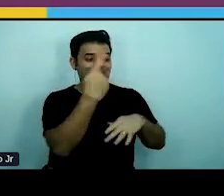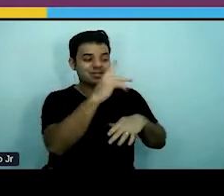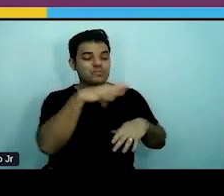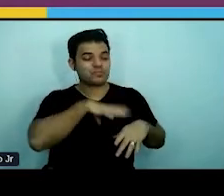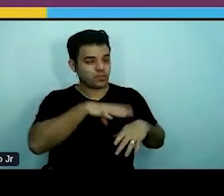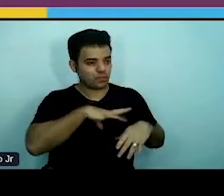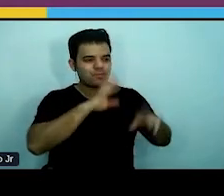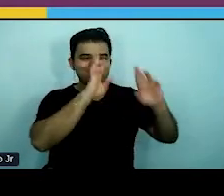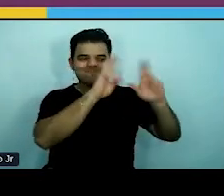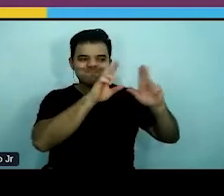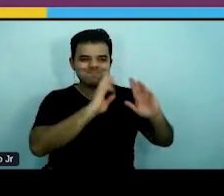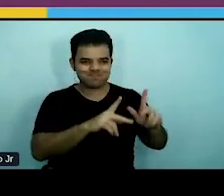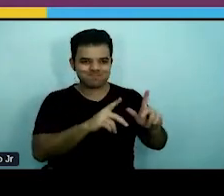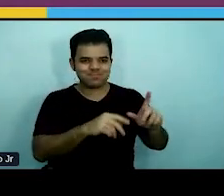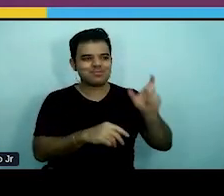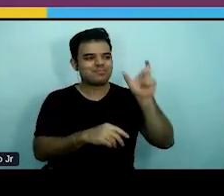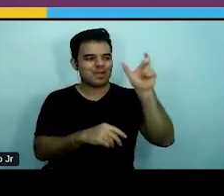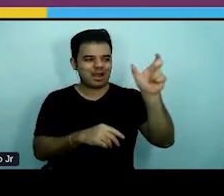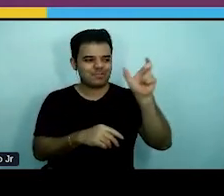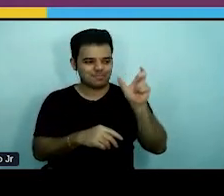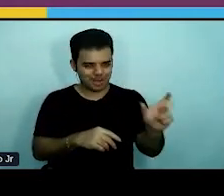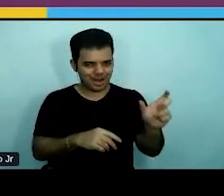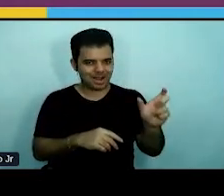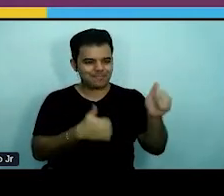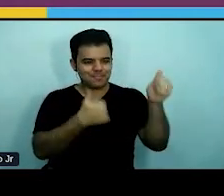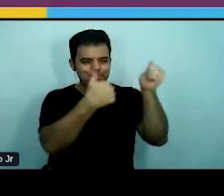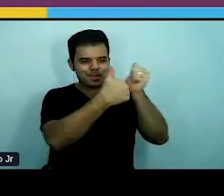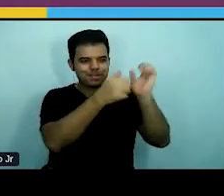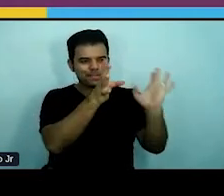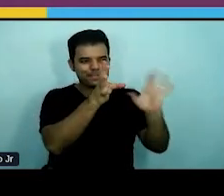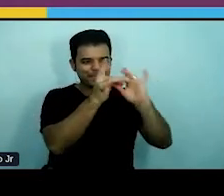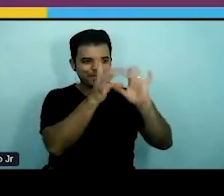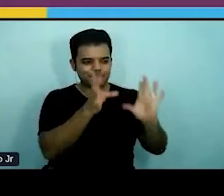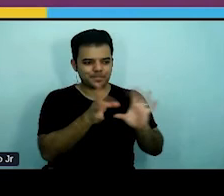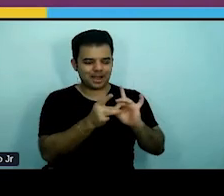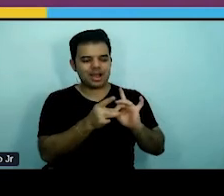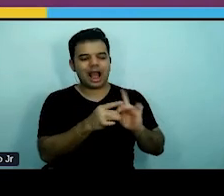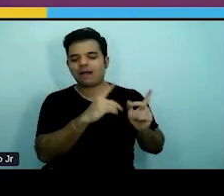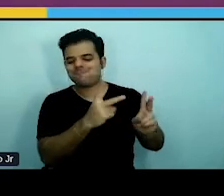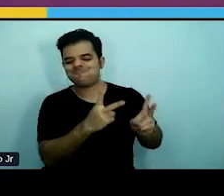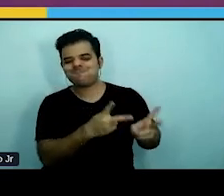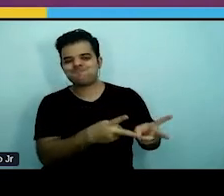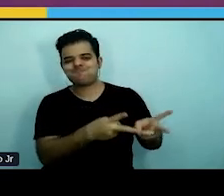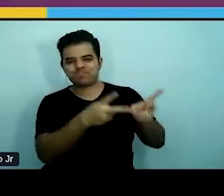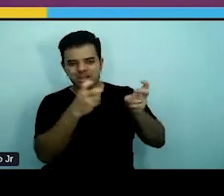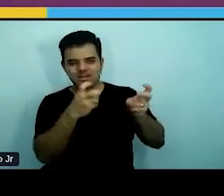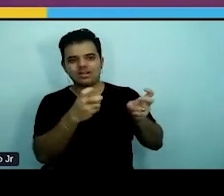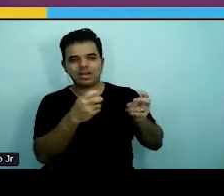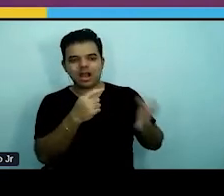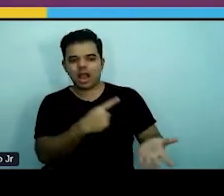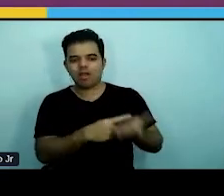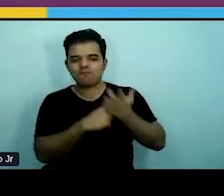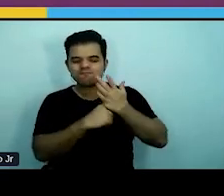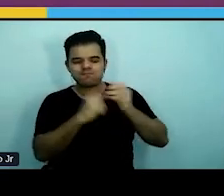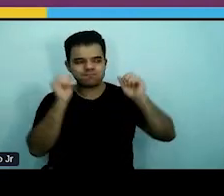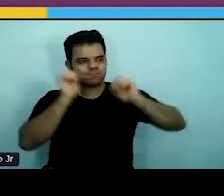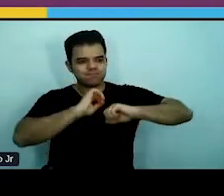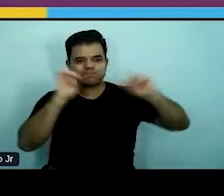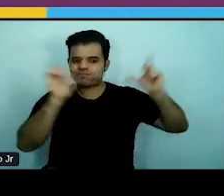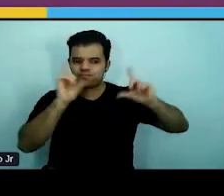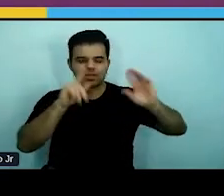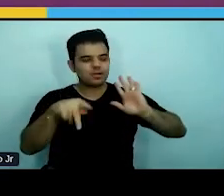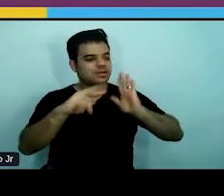palavras vizinhas, né? Aí a palavra gosto. E aí, dessa forma, a gente já ajuda a gente a perceber que